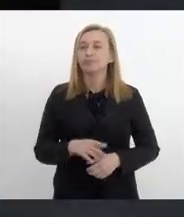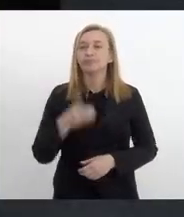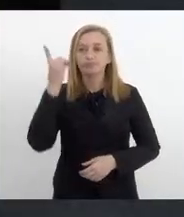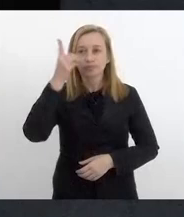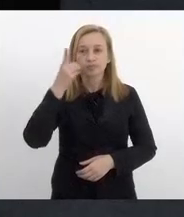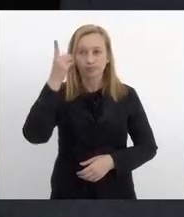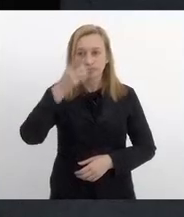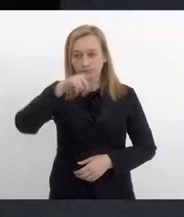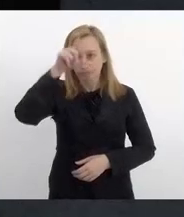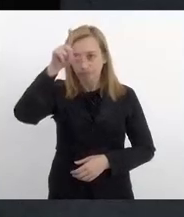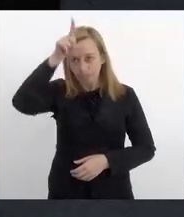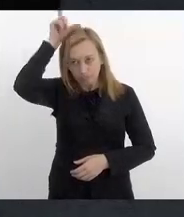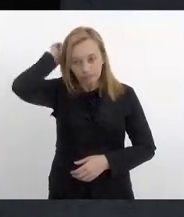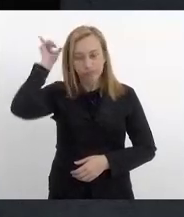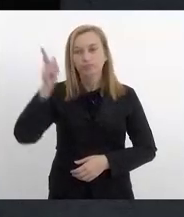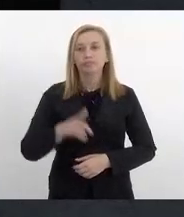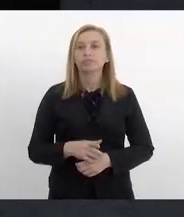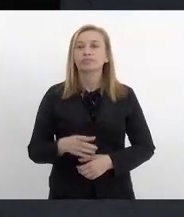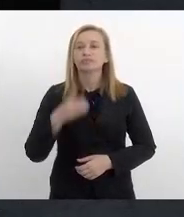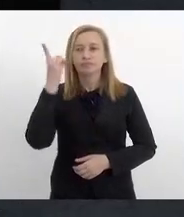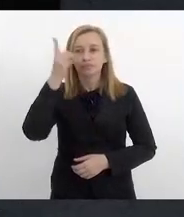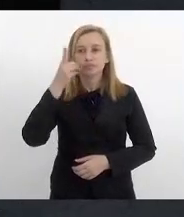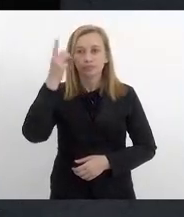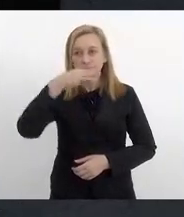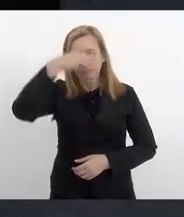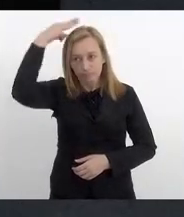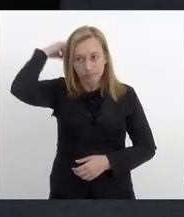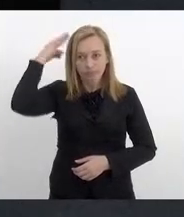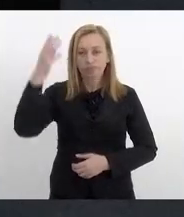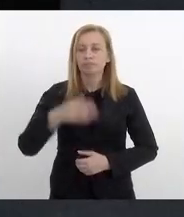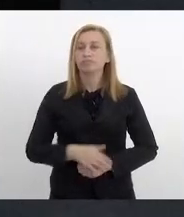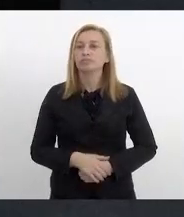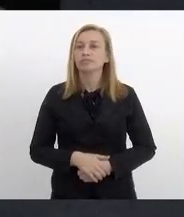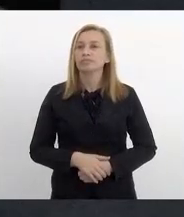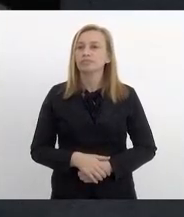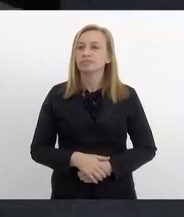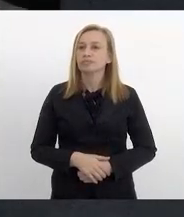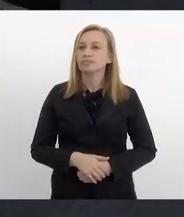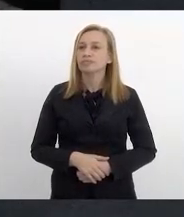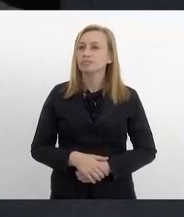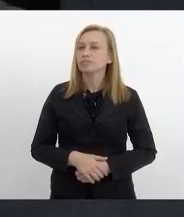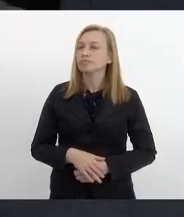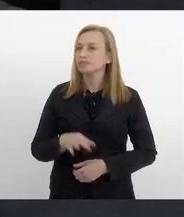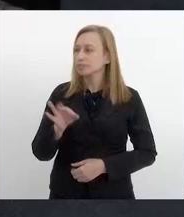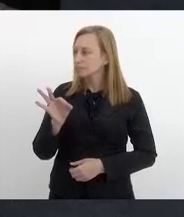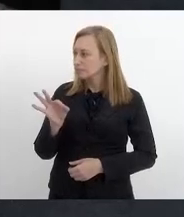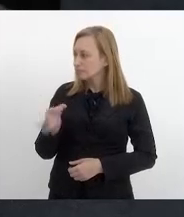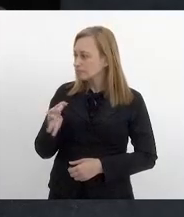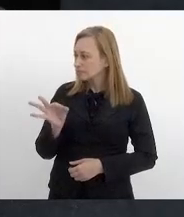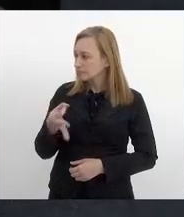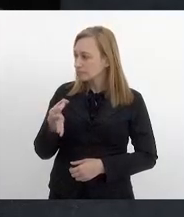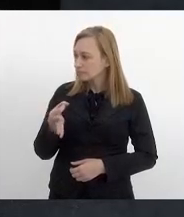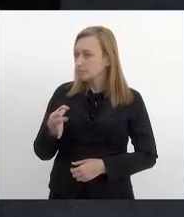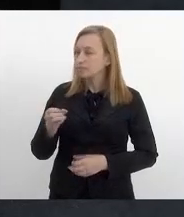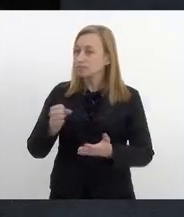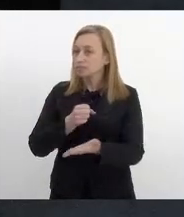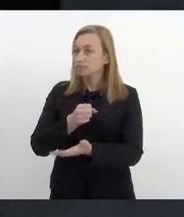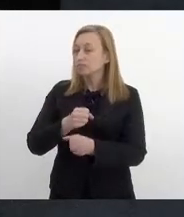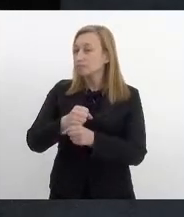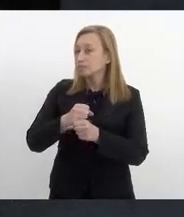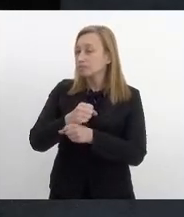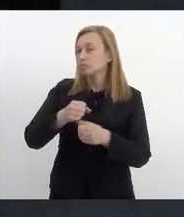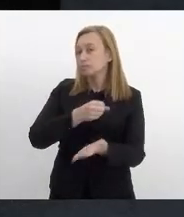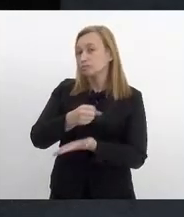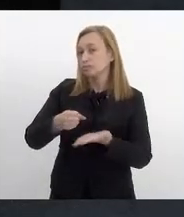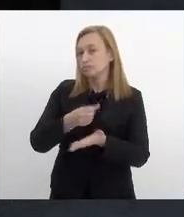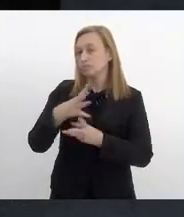Na medida que o deputado Márcio Pacheco garantiu que o ano base para